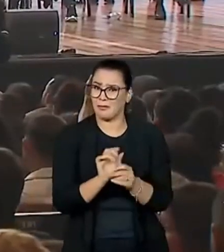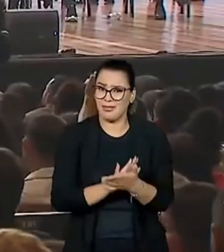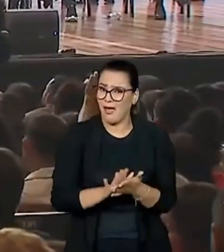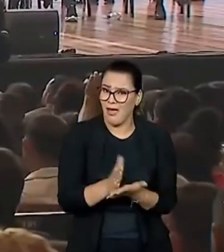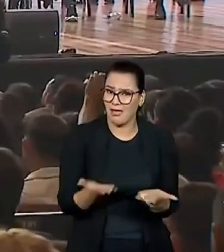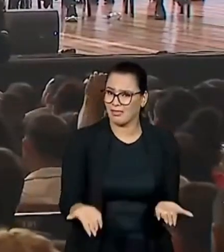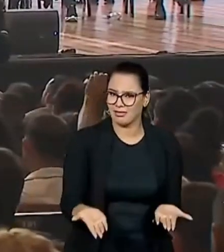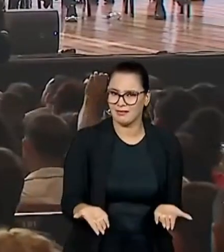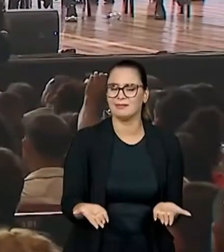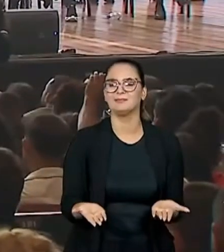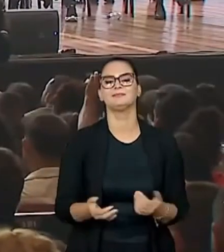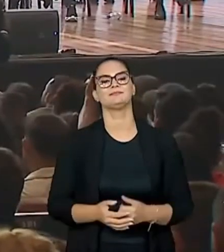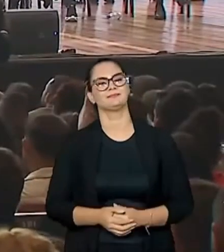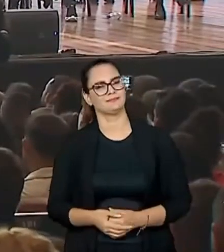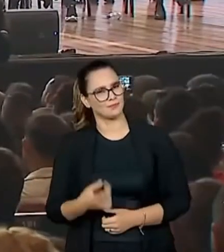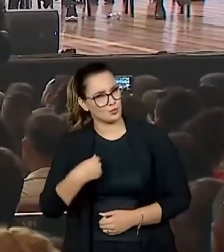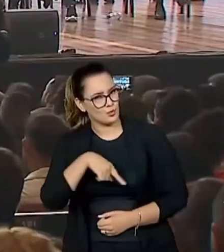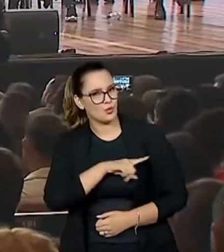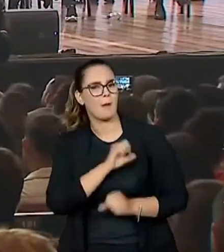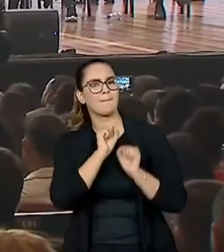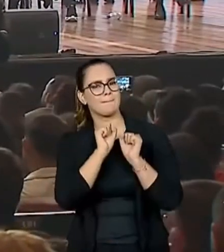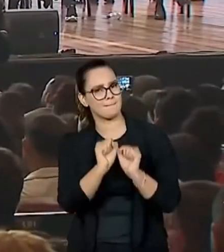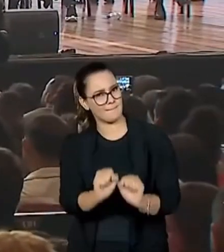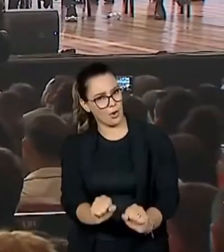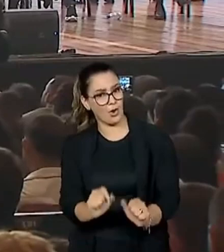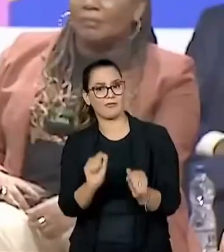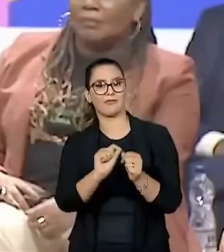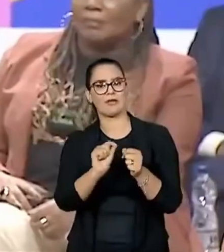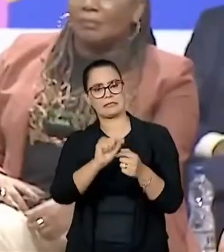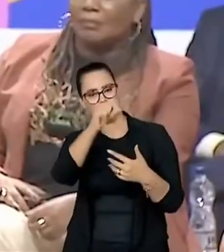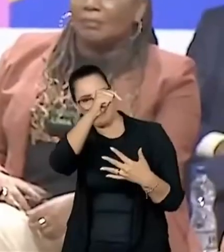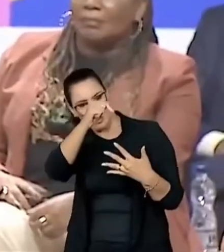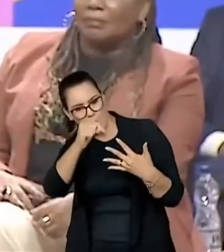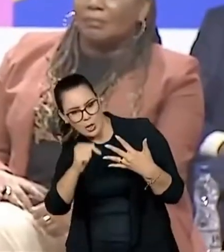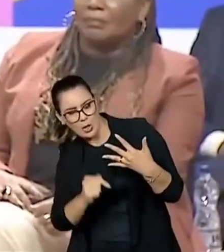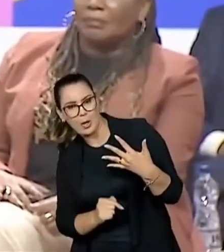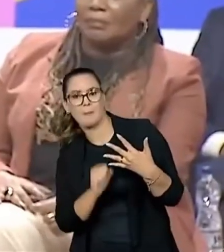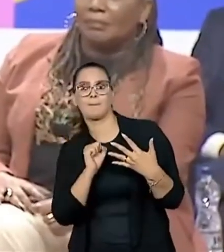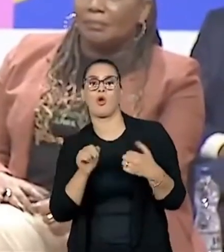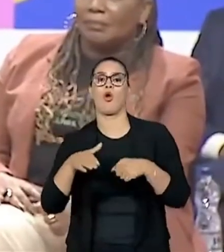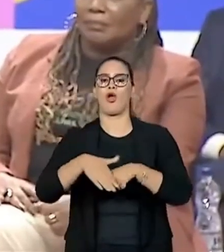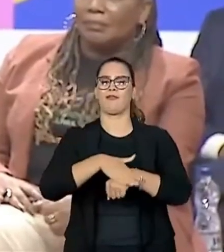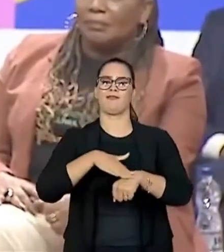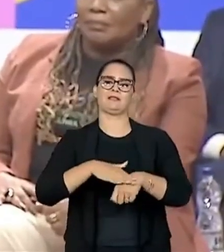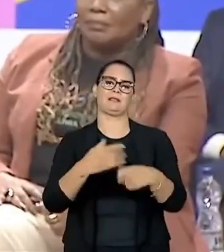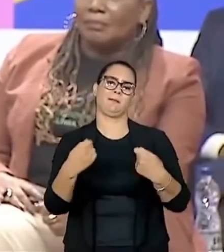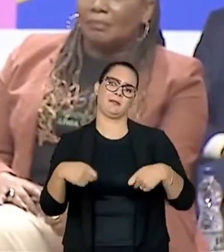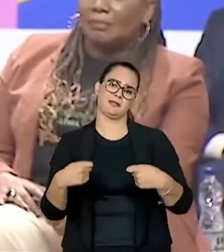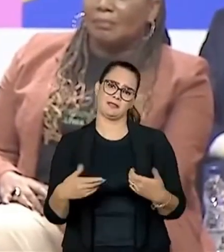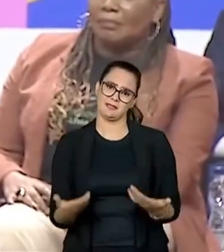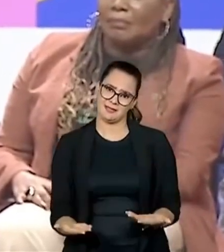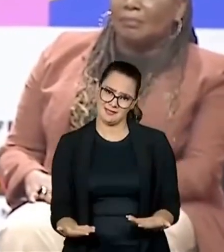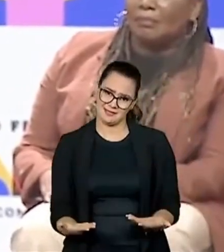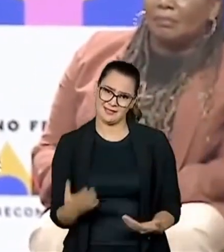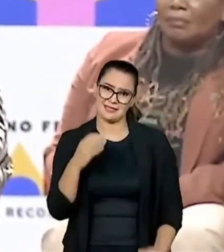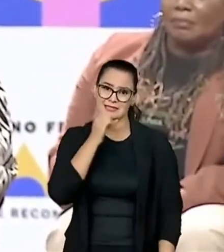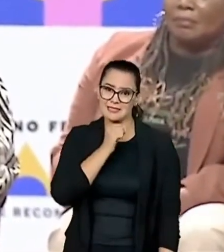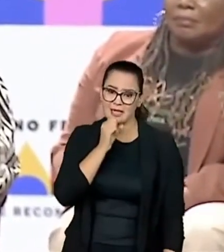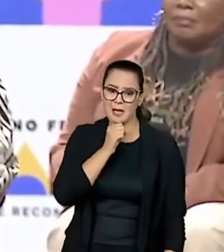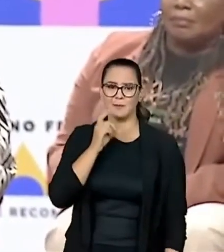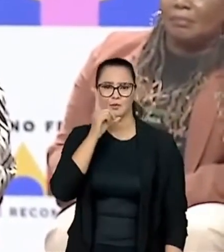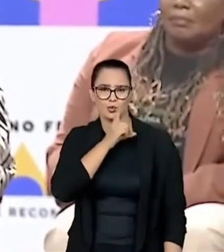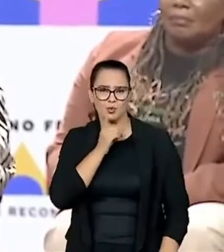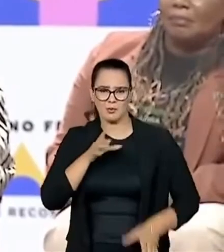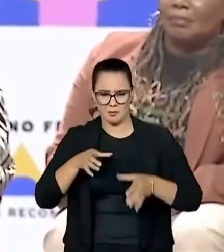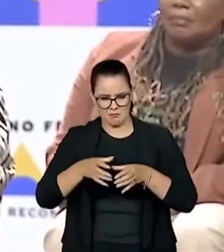nada? A gente pode fazer as coisas, a gente tem que conversar, de sábado e domingo fazer